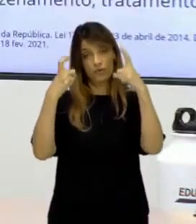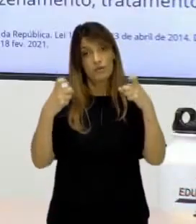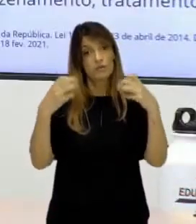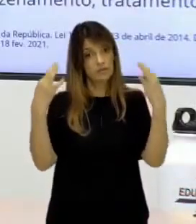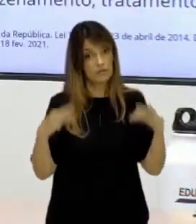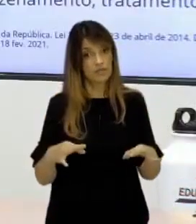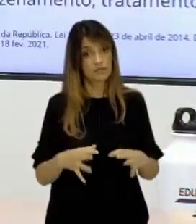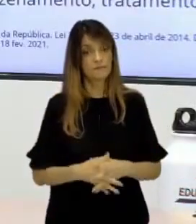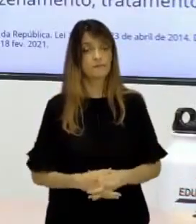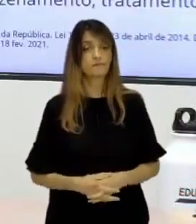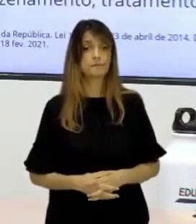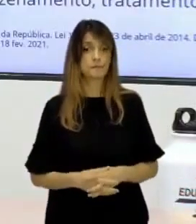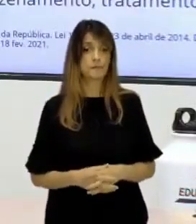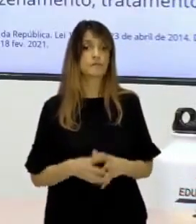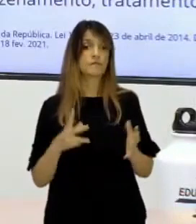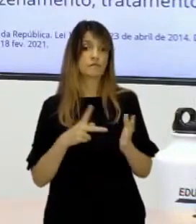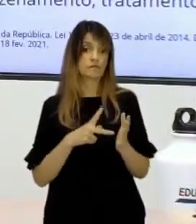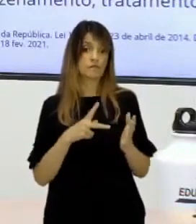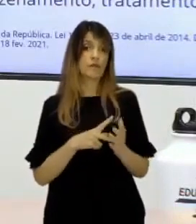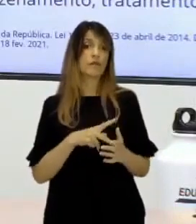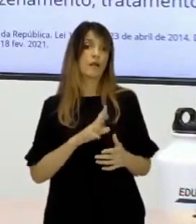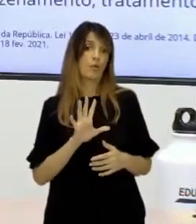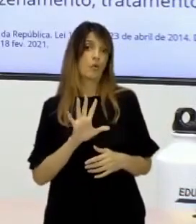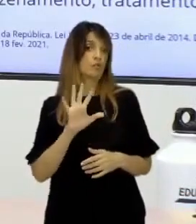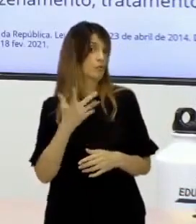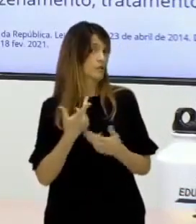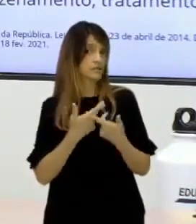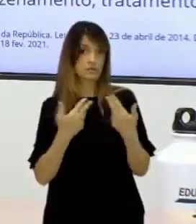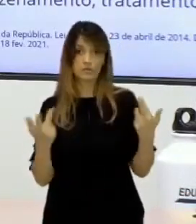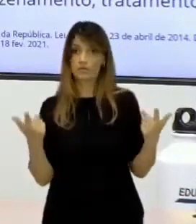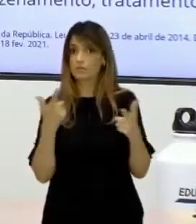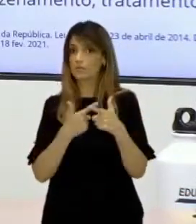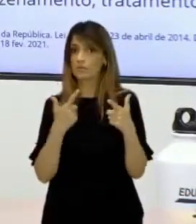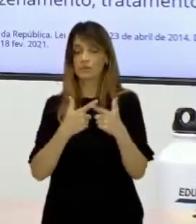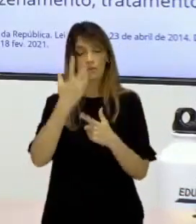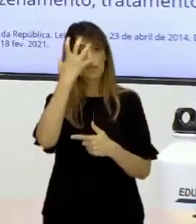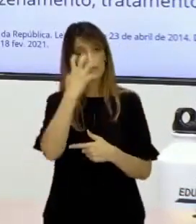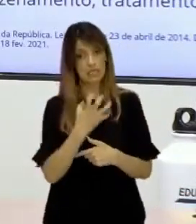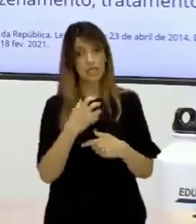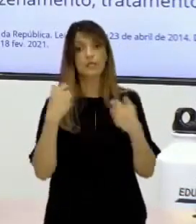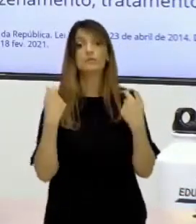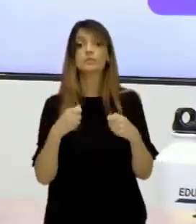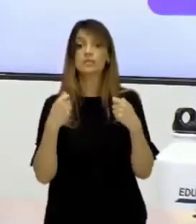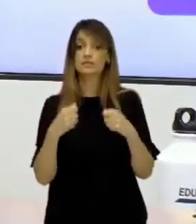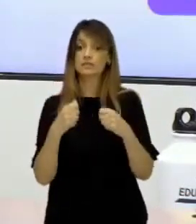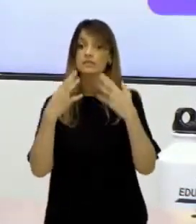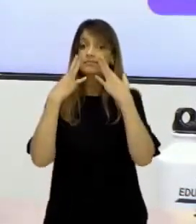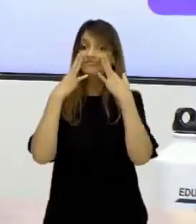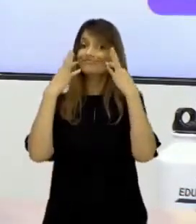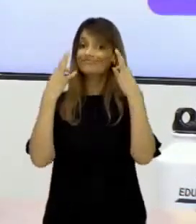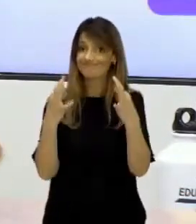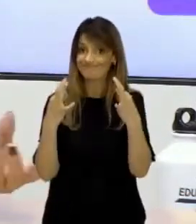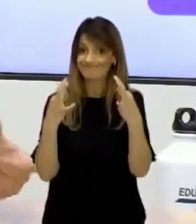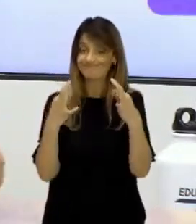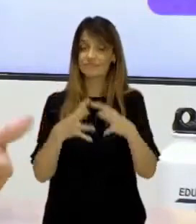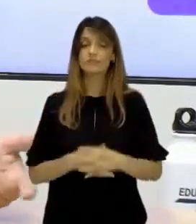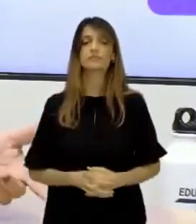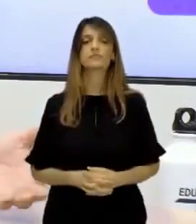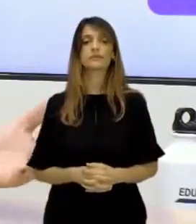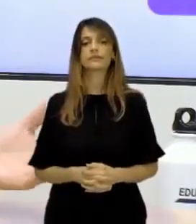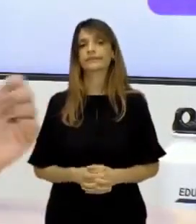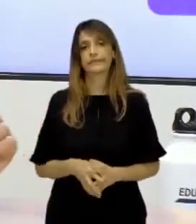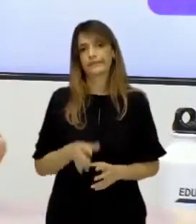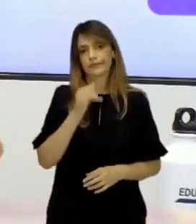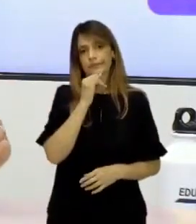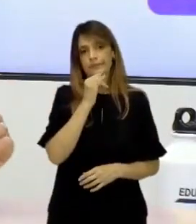E causa consequências, assim, seríssimas. Então, a gente precisa ficar, sim, atento. E, de repente, se eu ver, Fabiana,